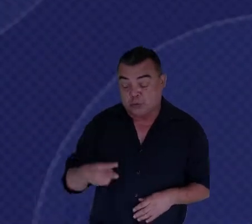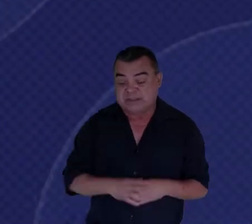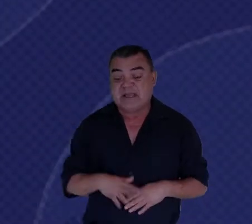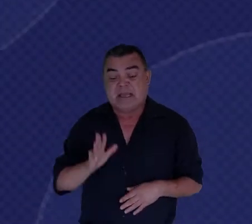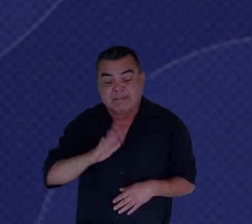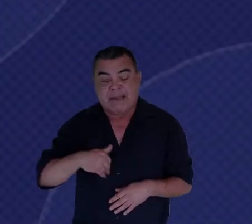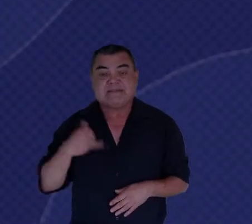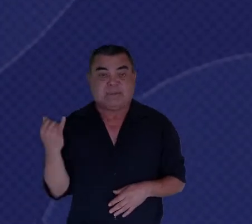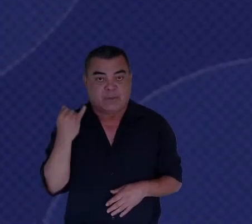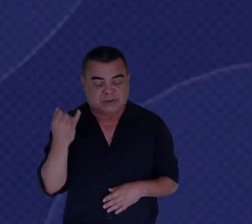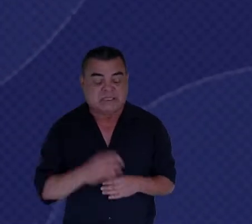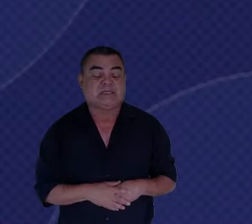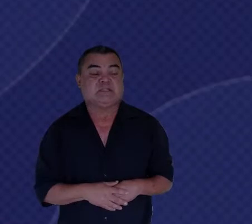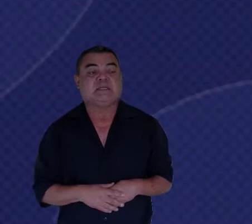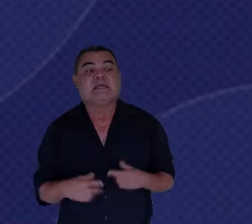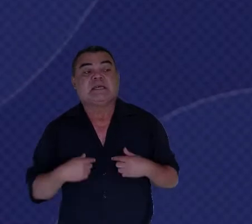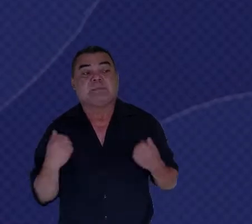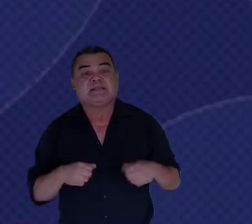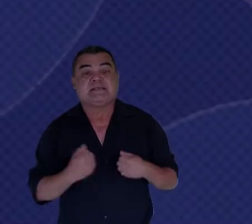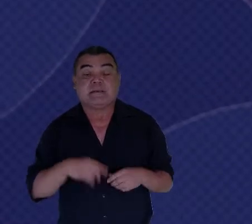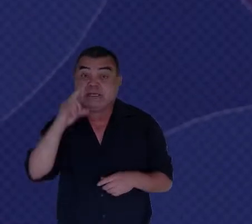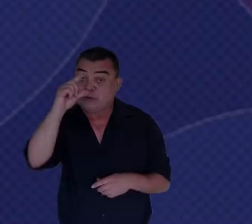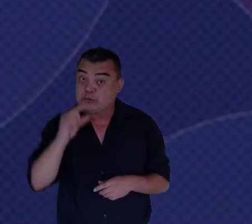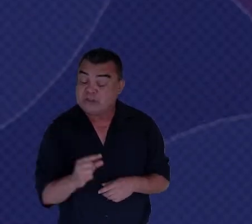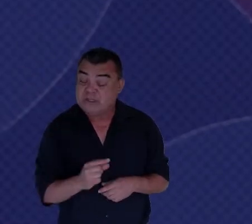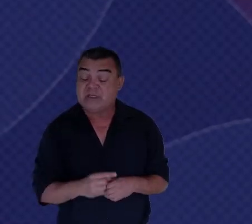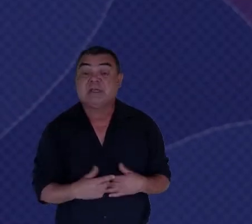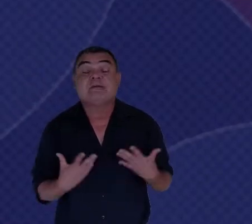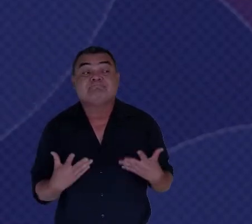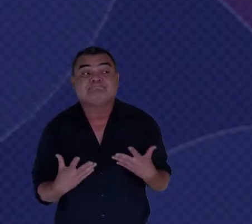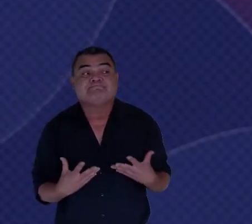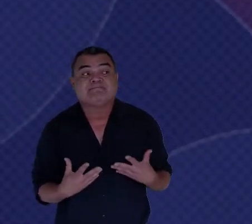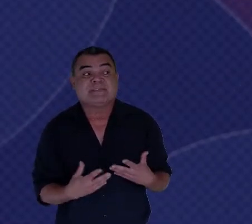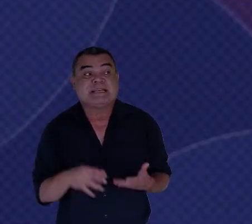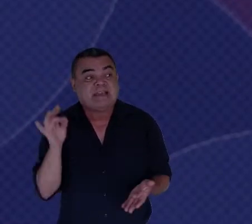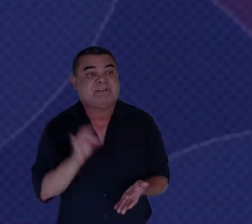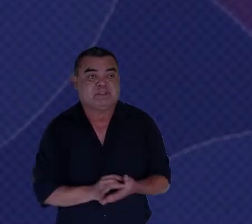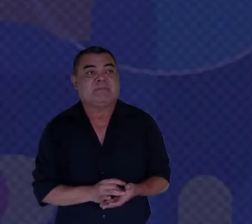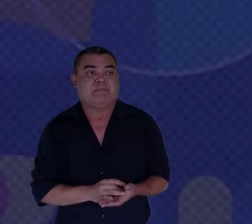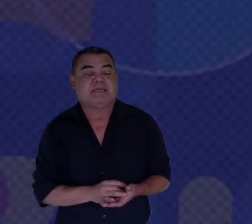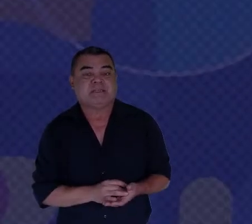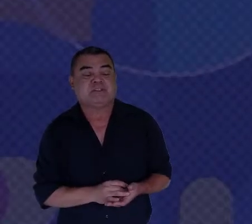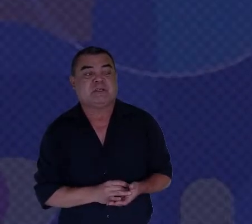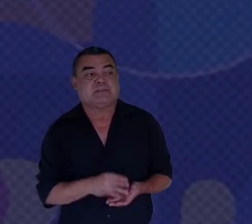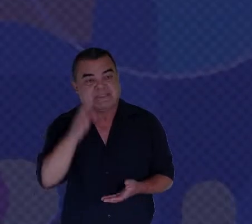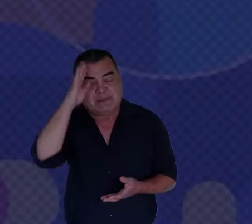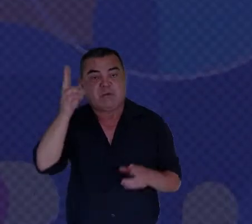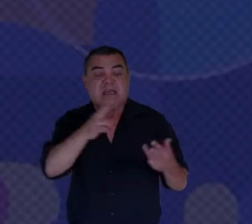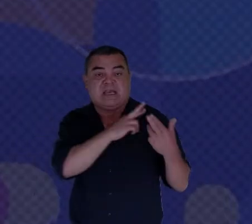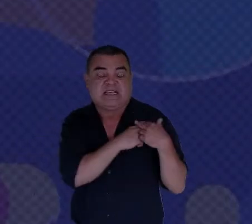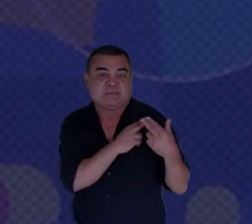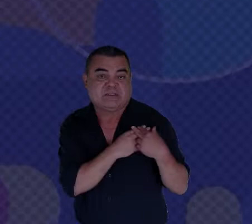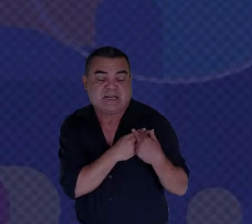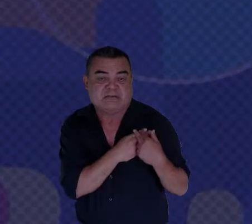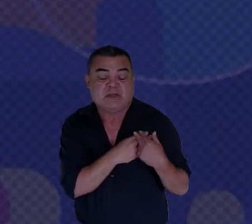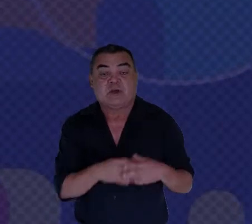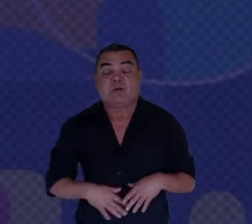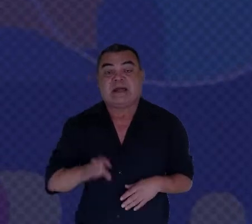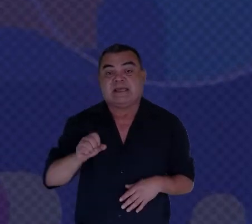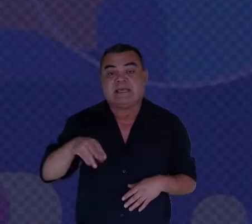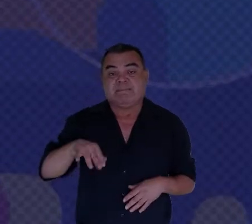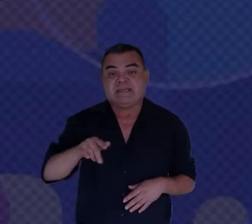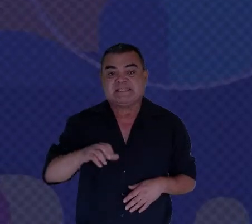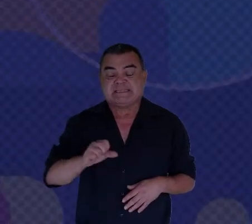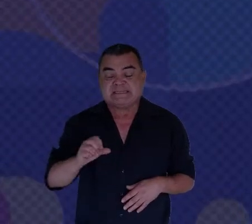das mais importantes globalmente e precisamos reduzir de forma consistente e efetiva o principal responsável pelas emissões de carbono